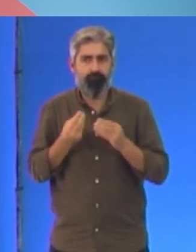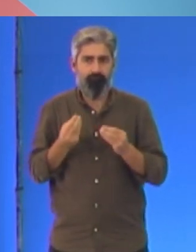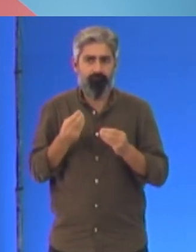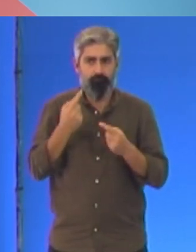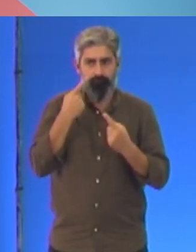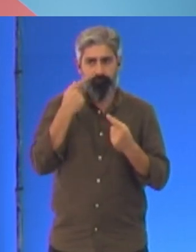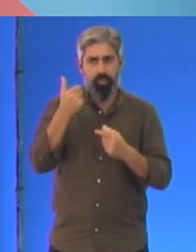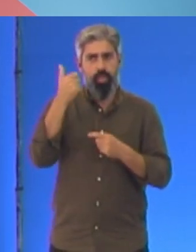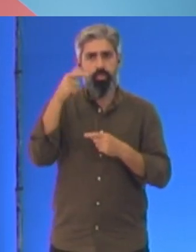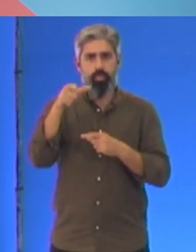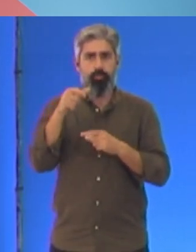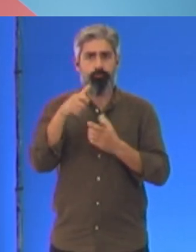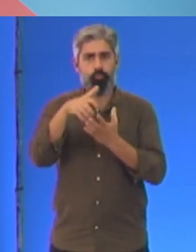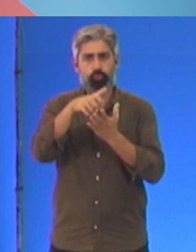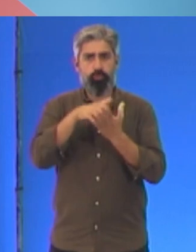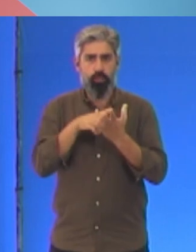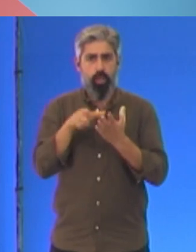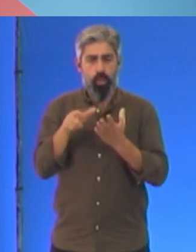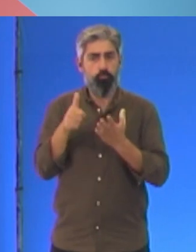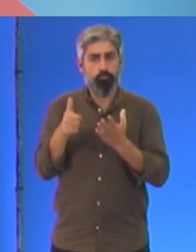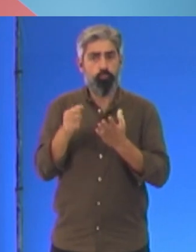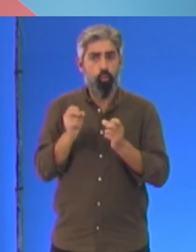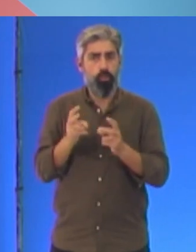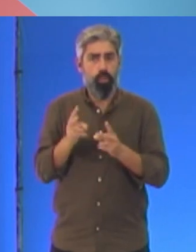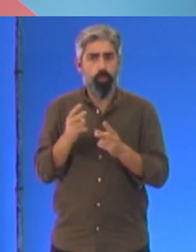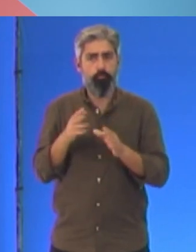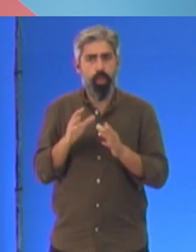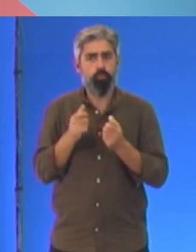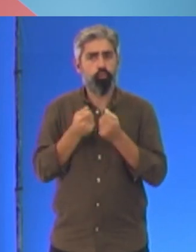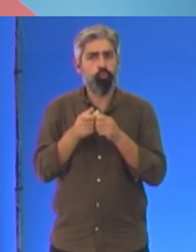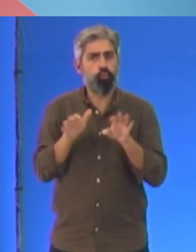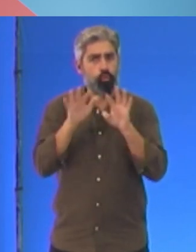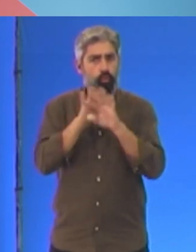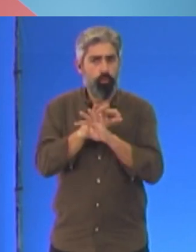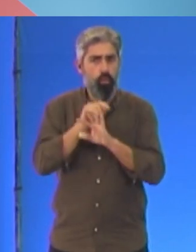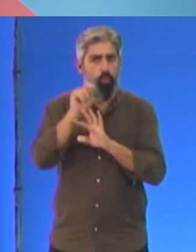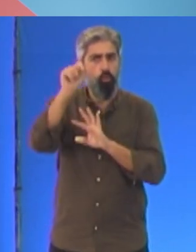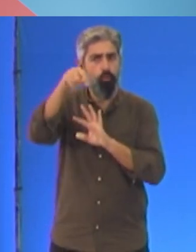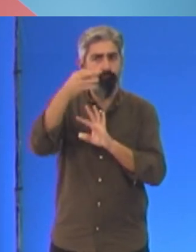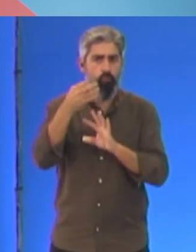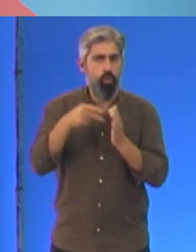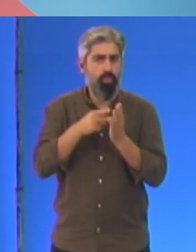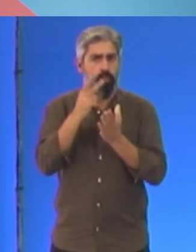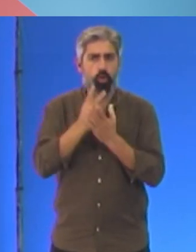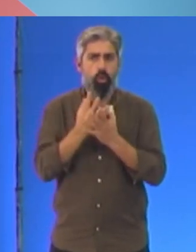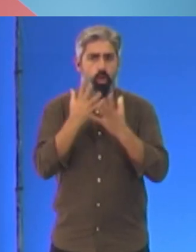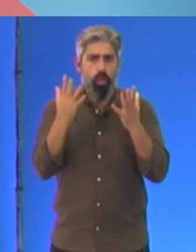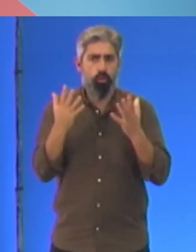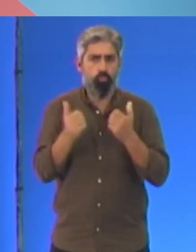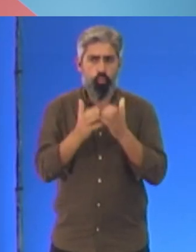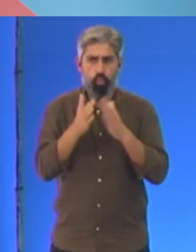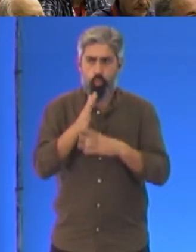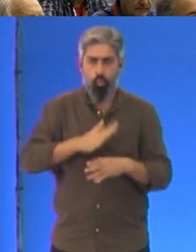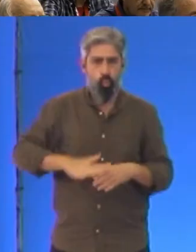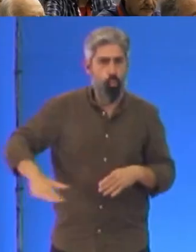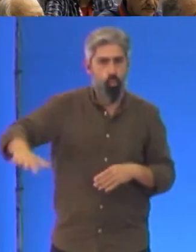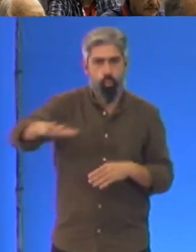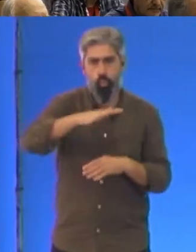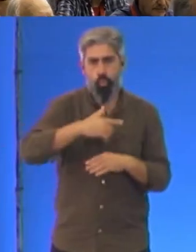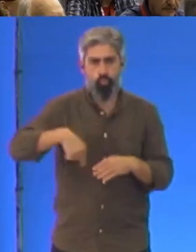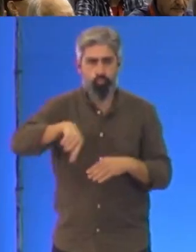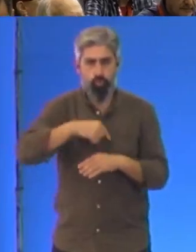a Vitória da sua Moção como competia mas escondeu o que foi uma derrota de todos e de todas